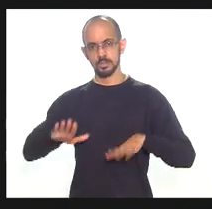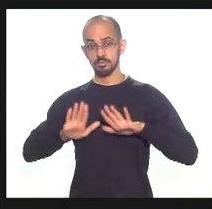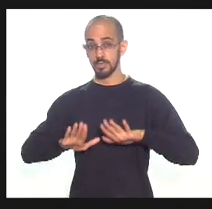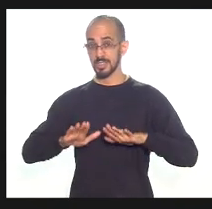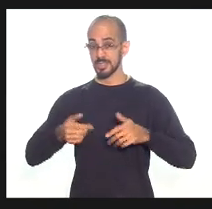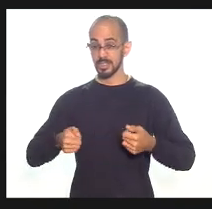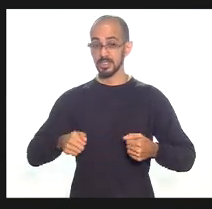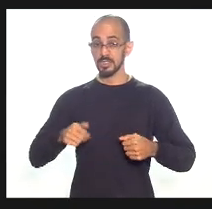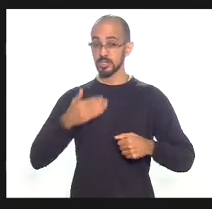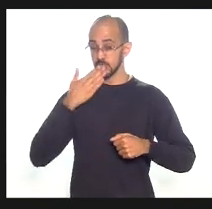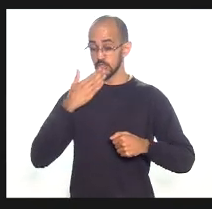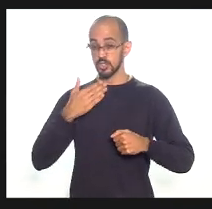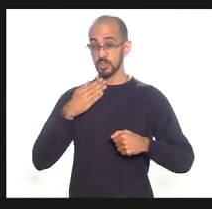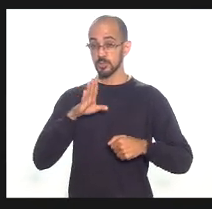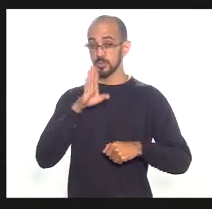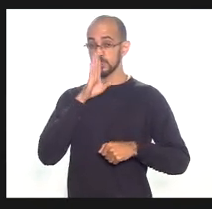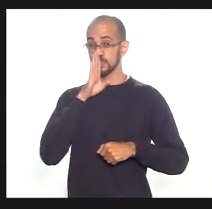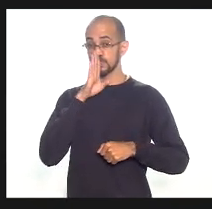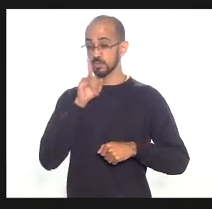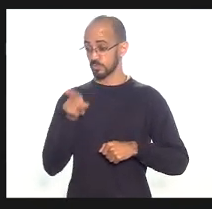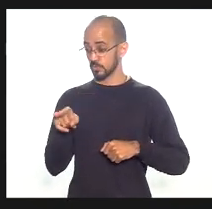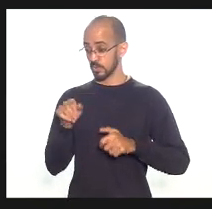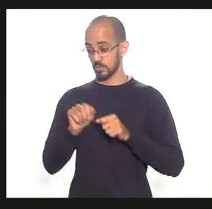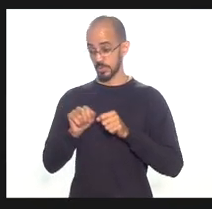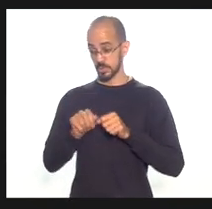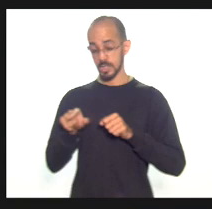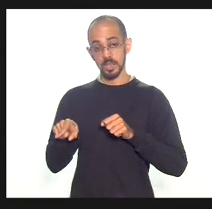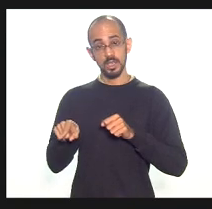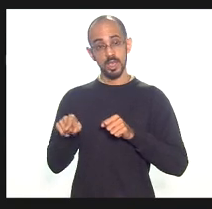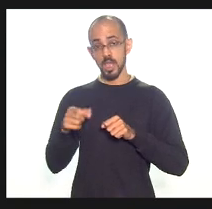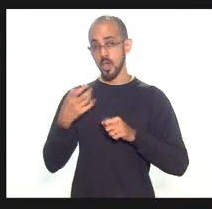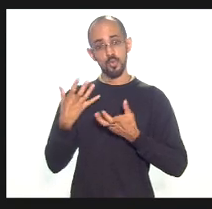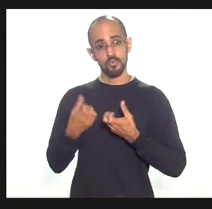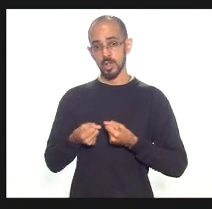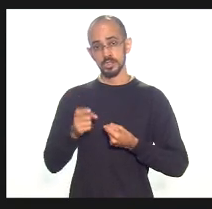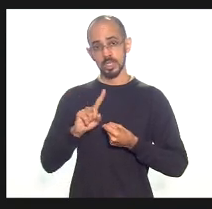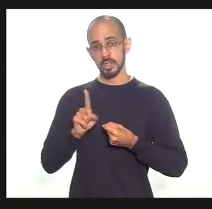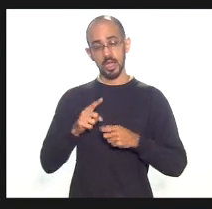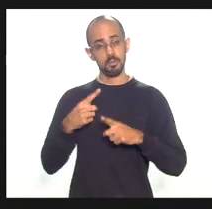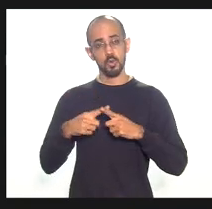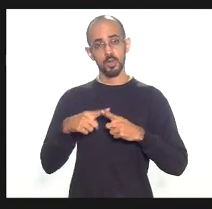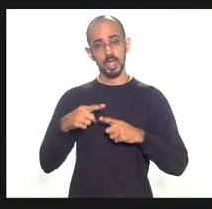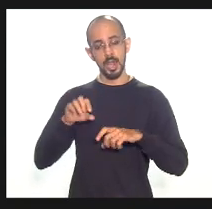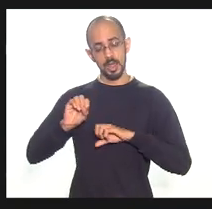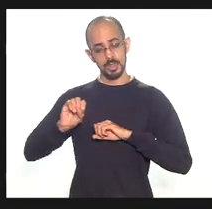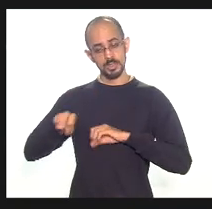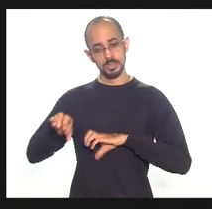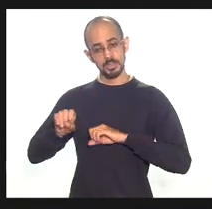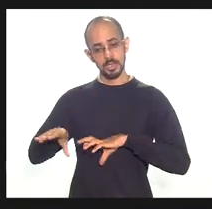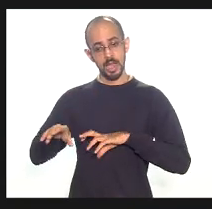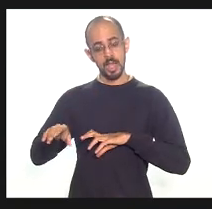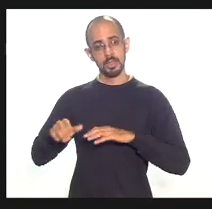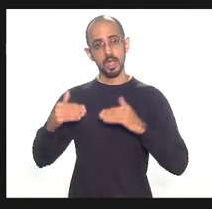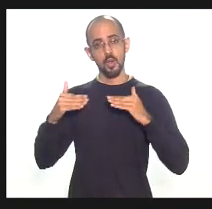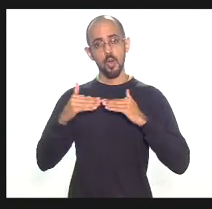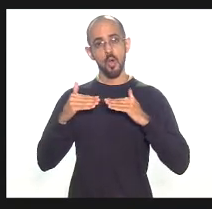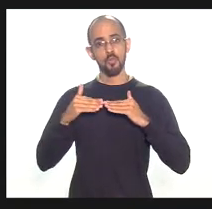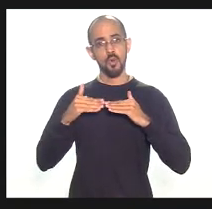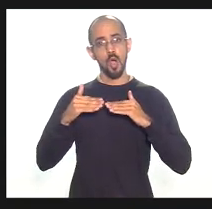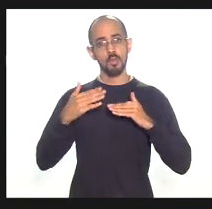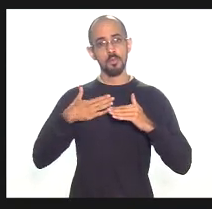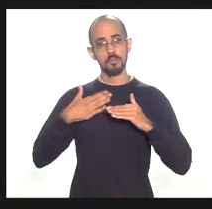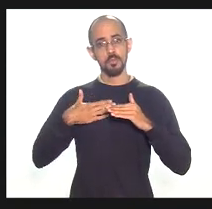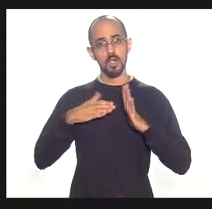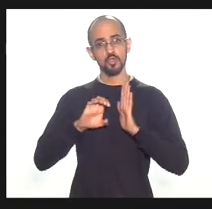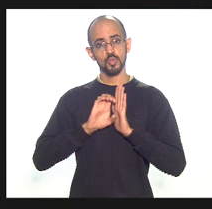de amordaça eu não vou aceitar porque a minha filha ela é educada de acordo com os meus princípios